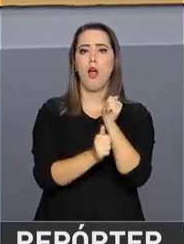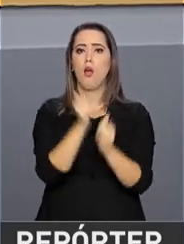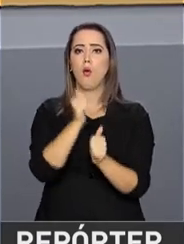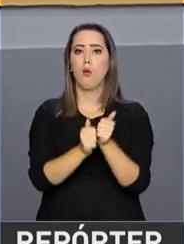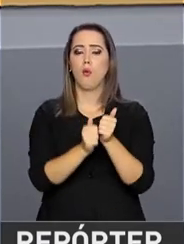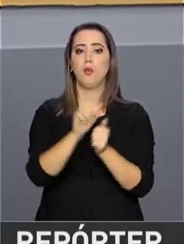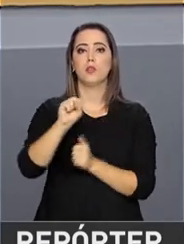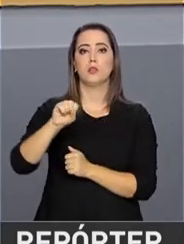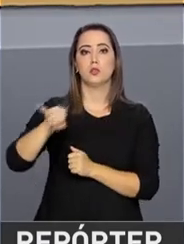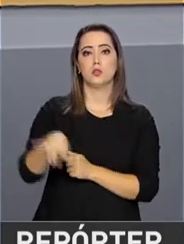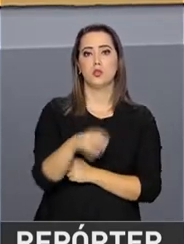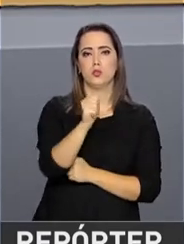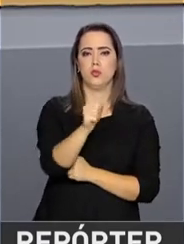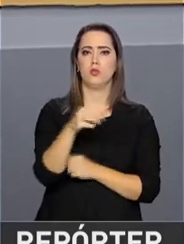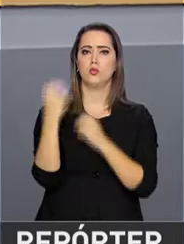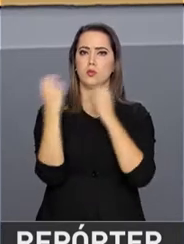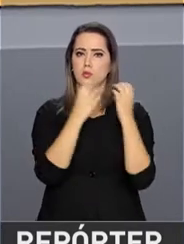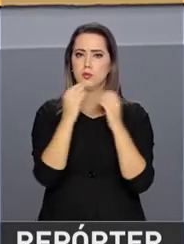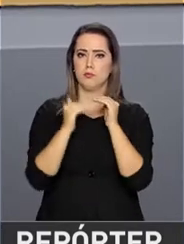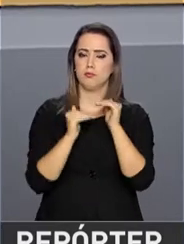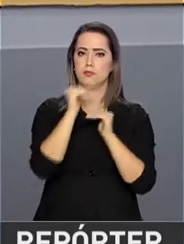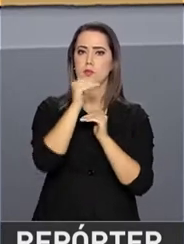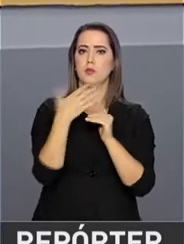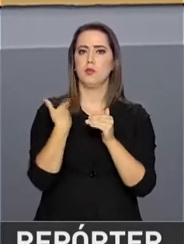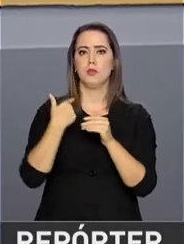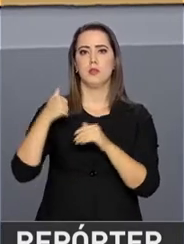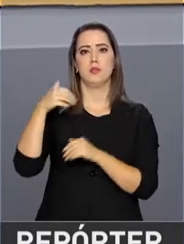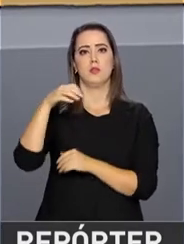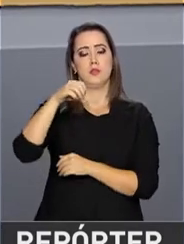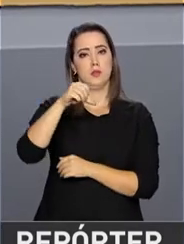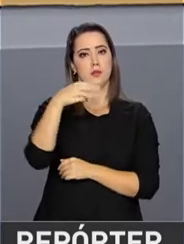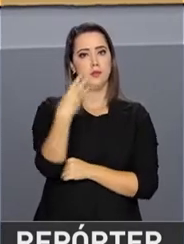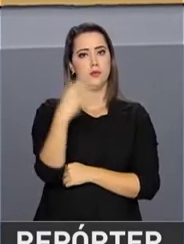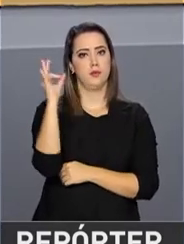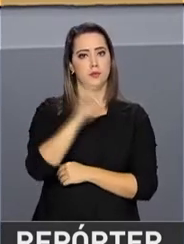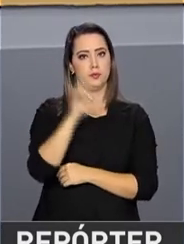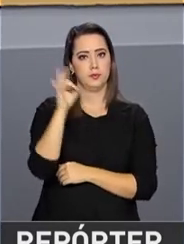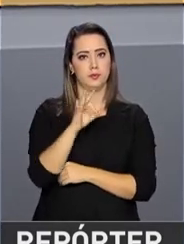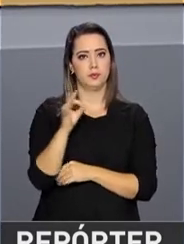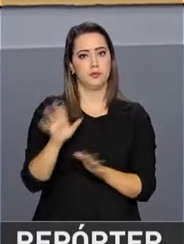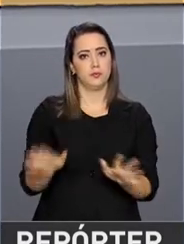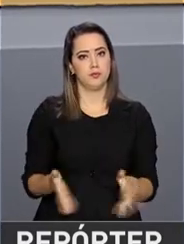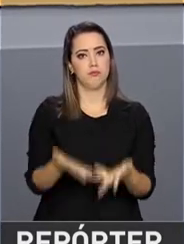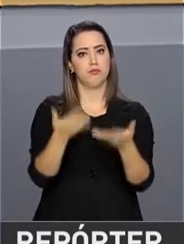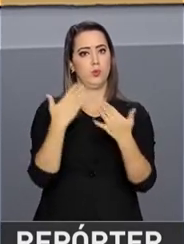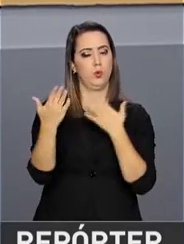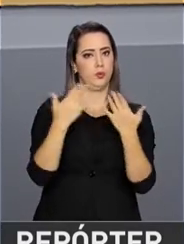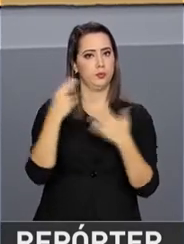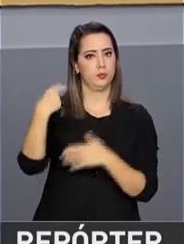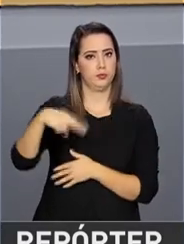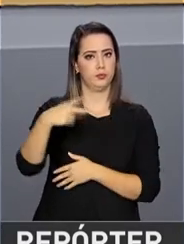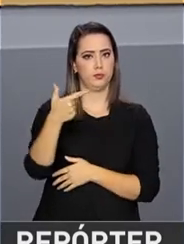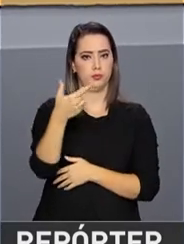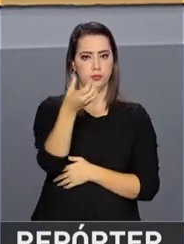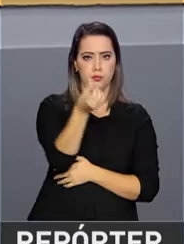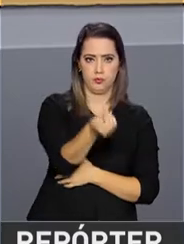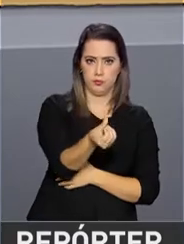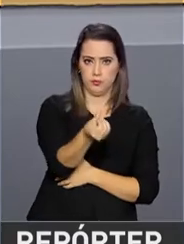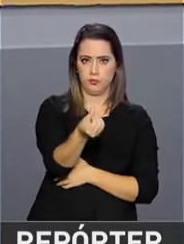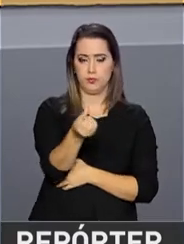soja e milho respondendo por um momento de mais de novo 33 por cento da produção em relação a novembro de